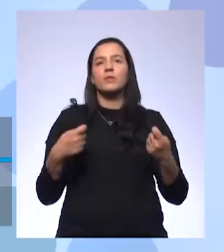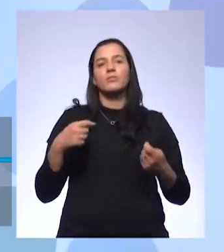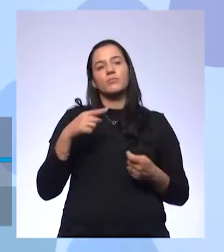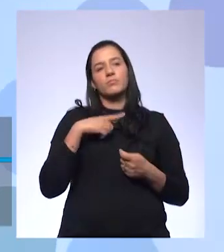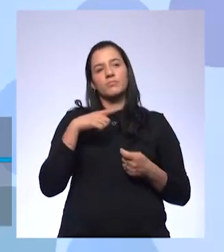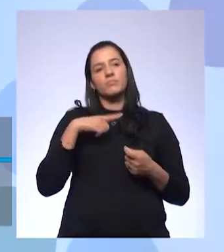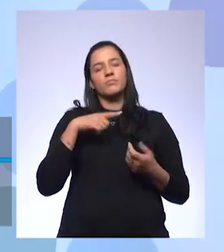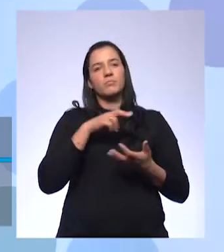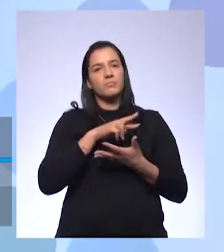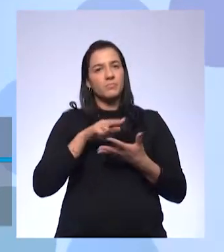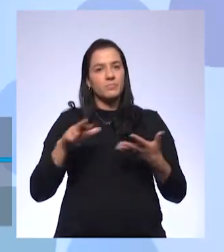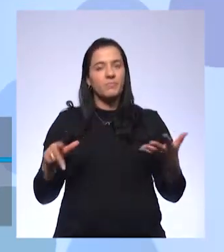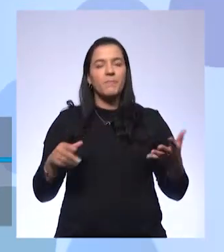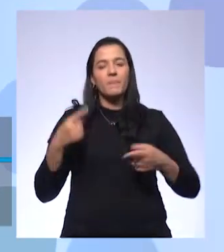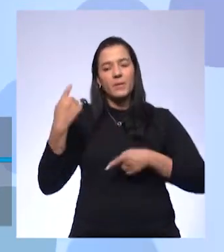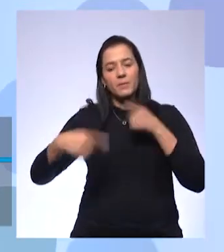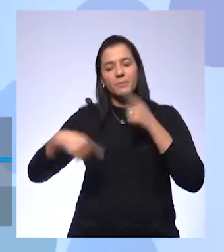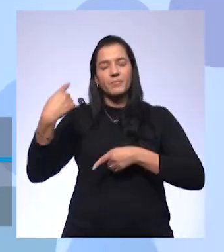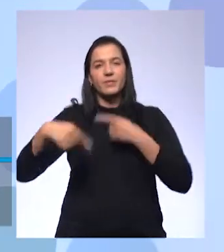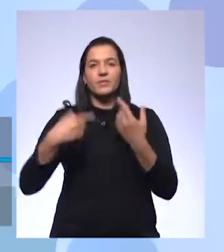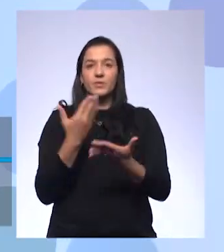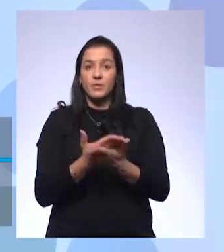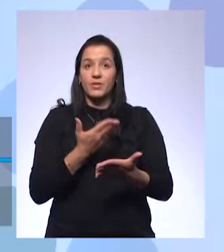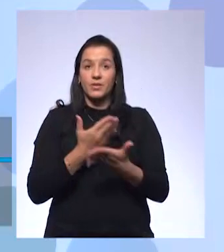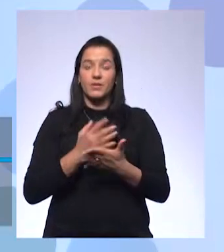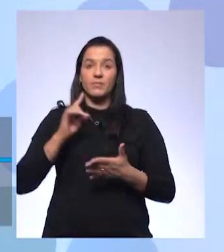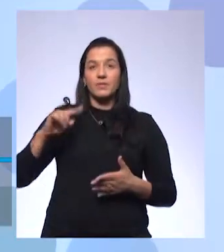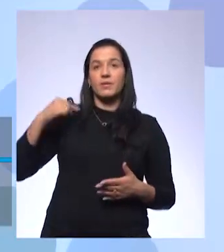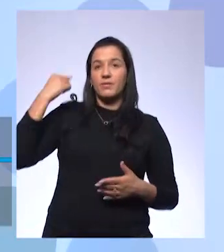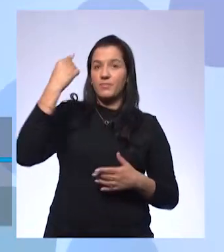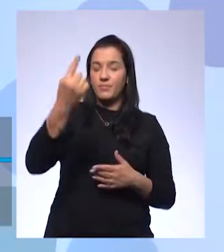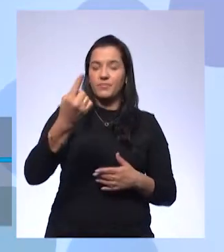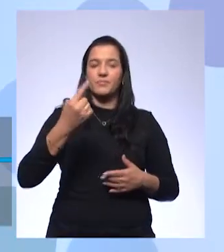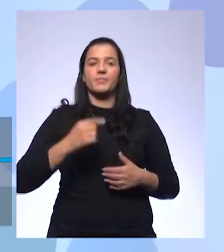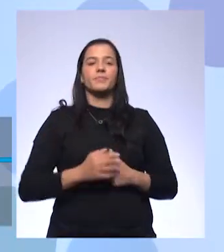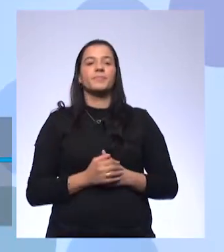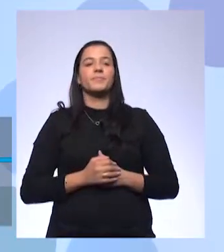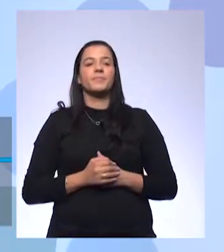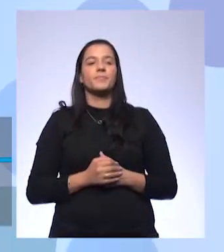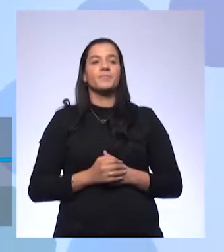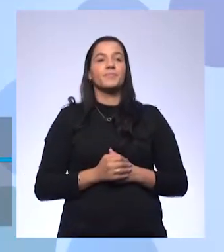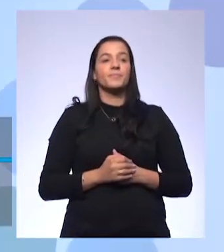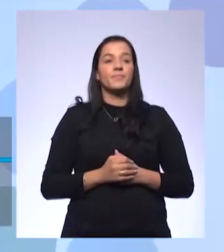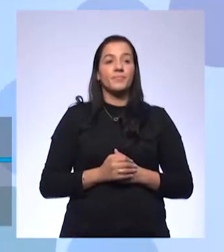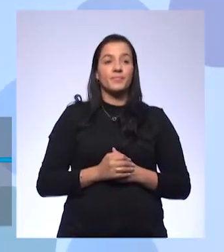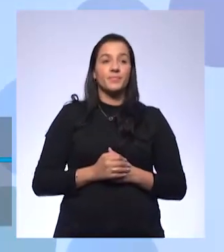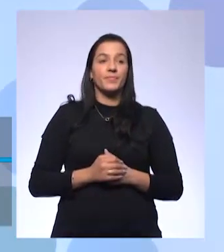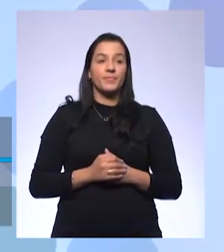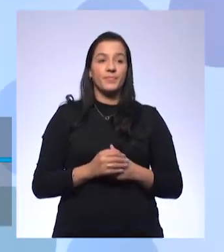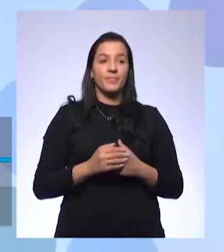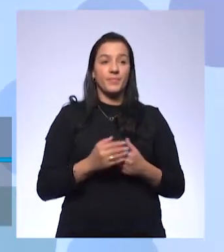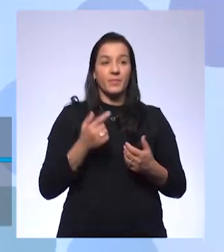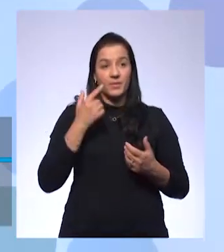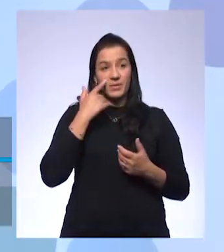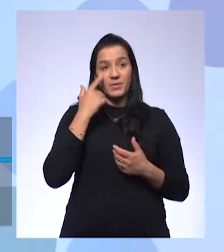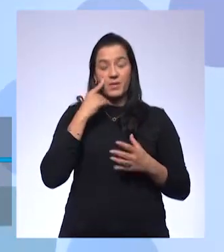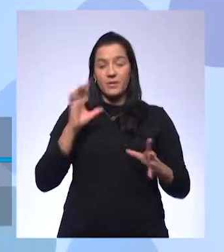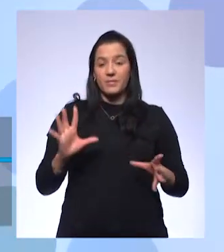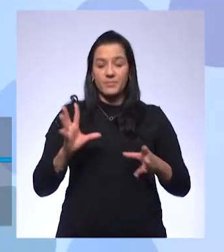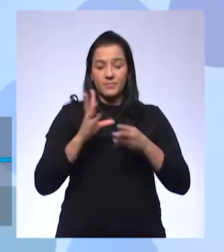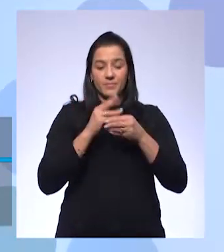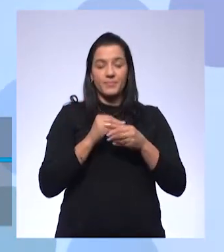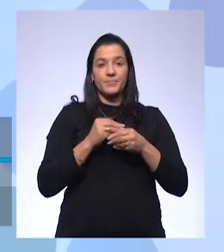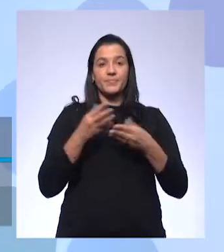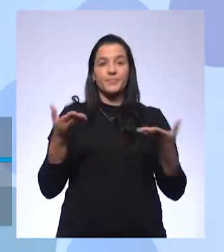vai bem ser discutida na nossa aula da semana que vem. Vamos fazer a indicação da atividade complementar para a